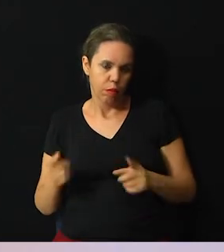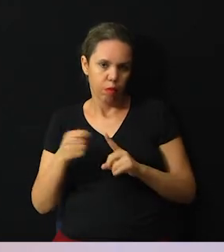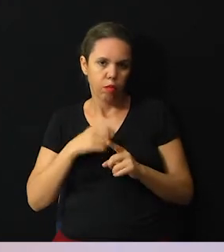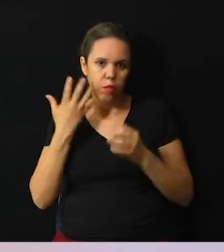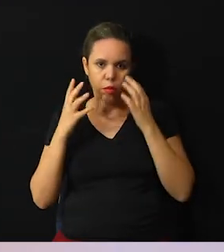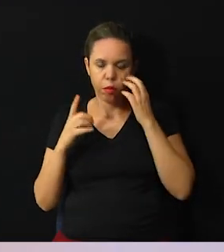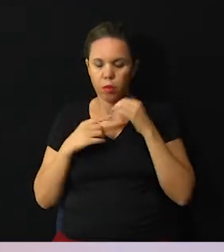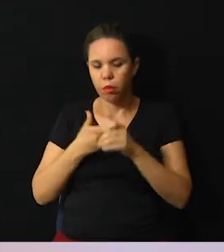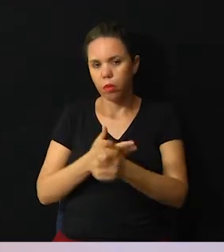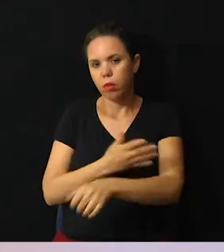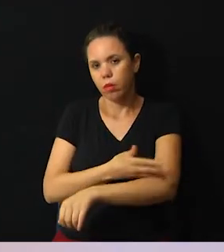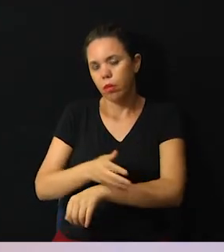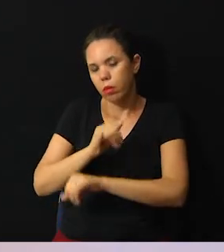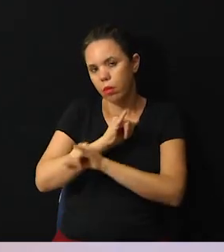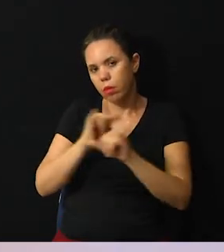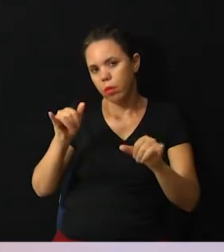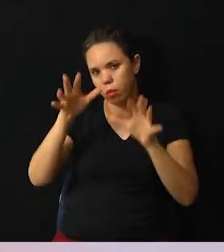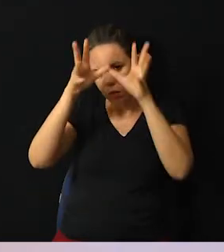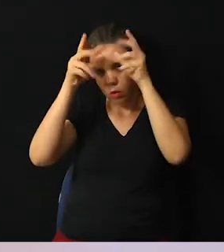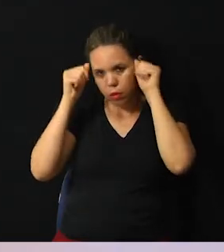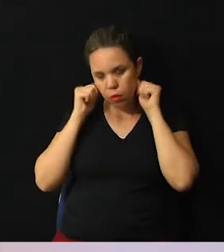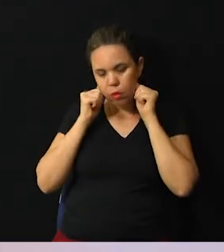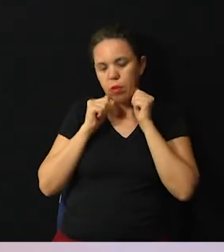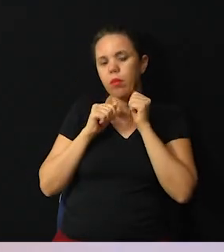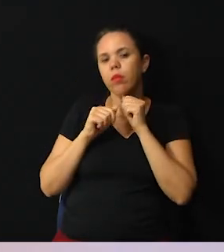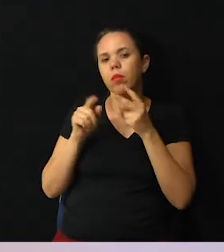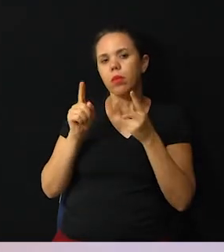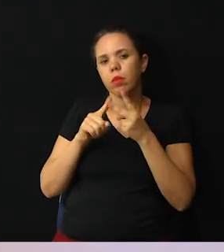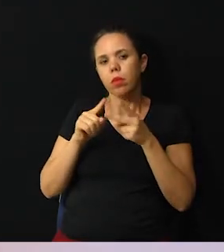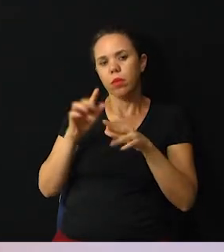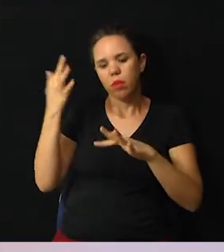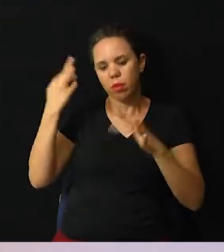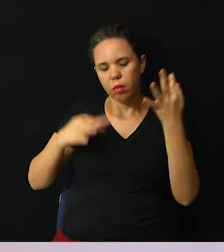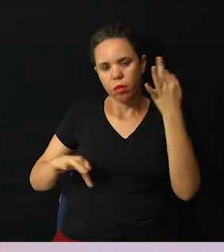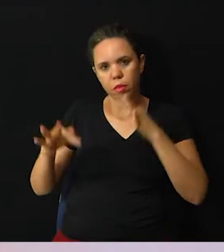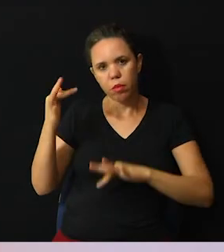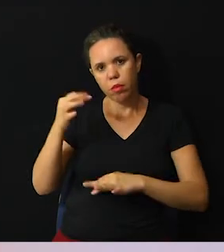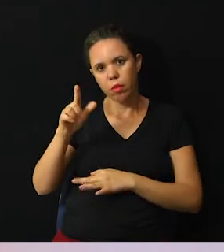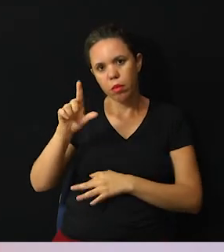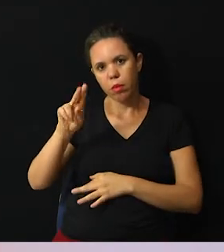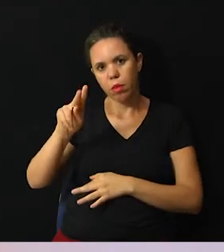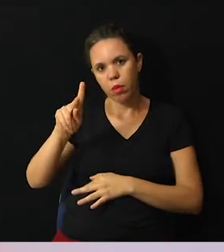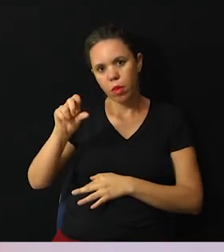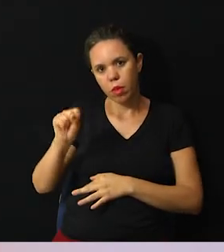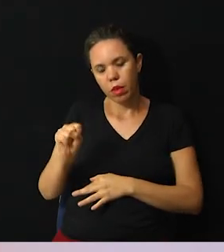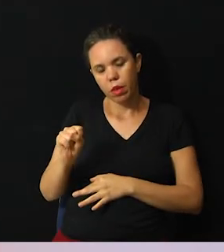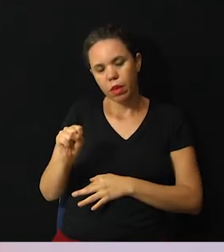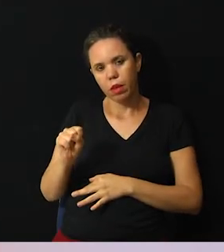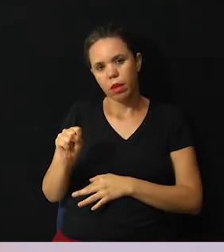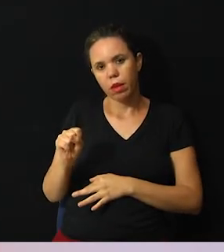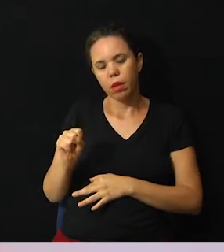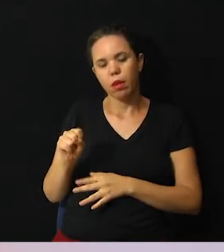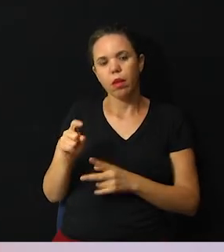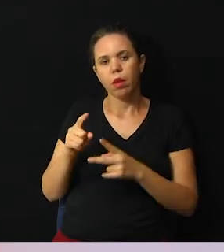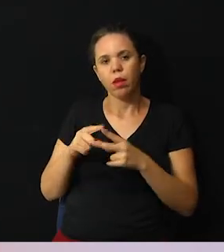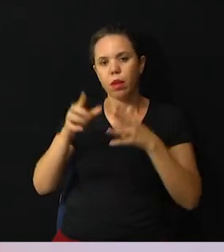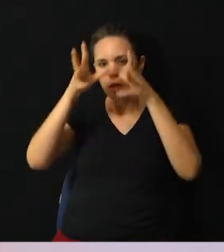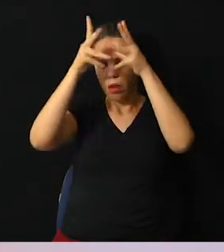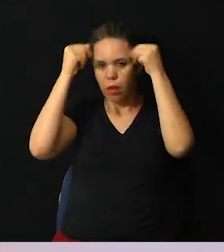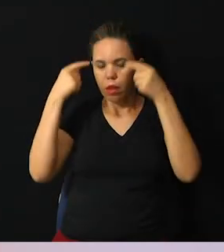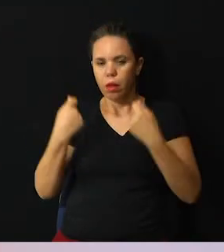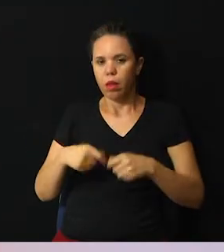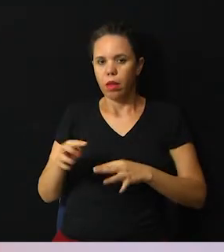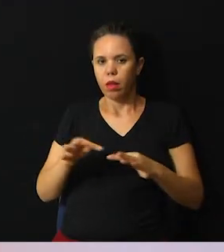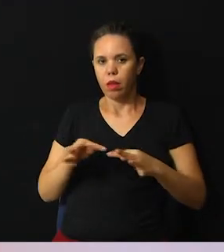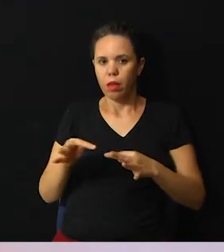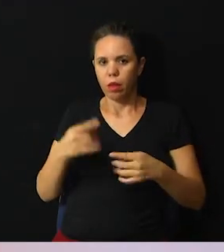No mês de fevereiro, a gente costuma falar sobre Alzheimer, fibromialgia e também sobre lúpus. Pegando o gancho aí do Alzheimer, essa é uma doença que